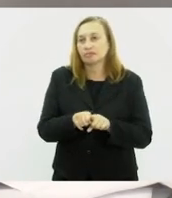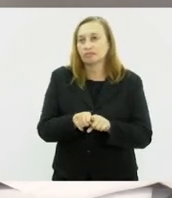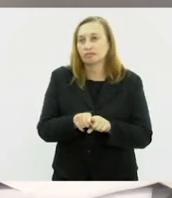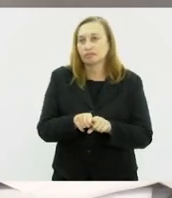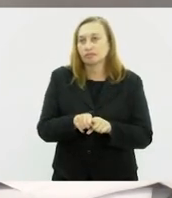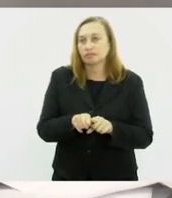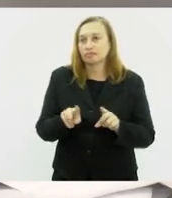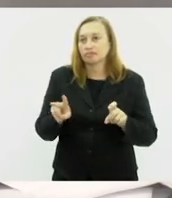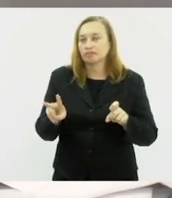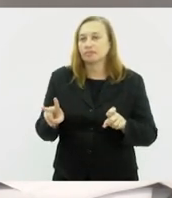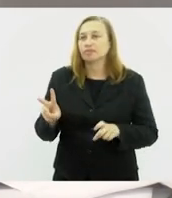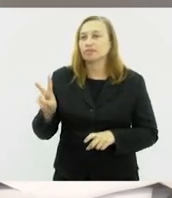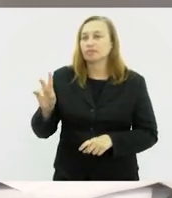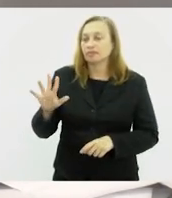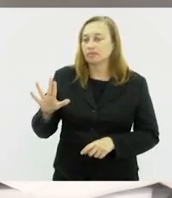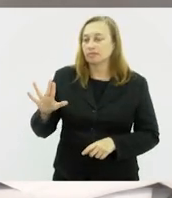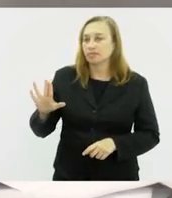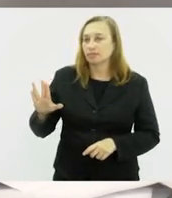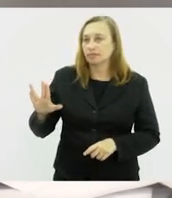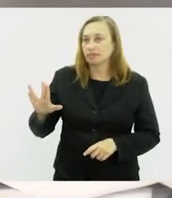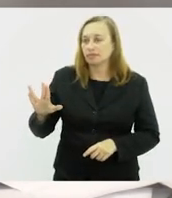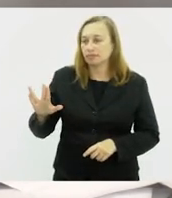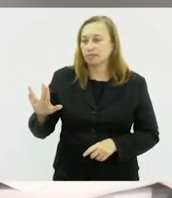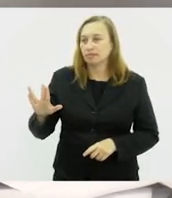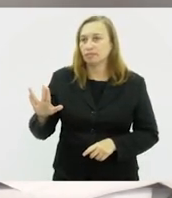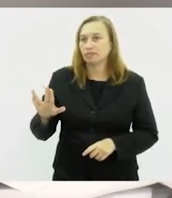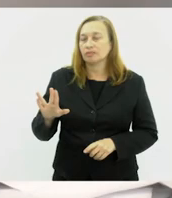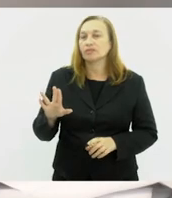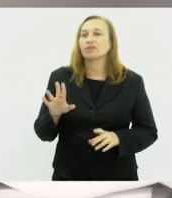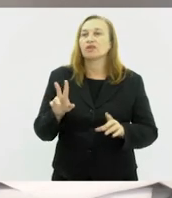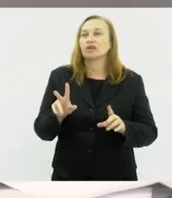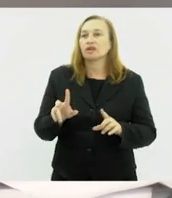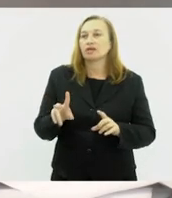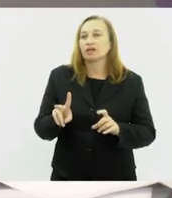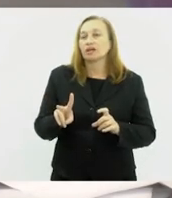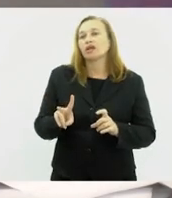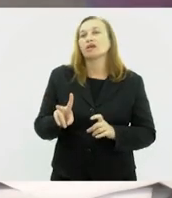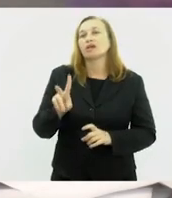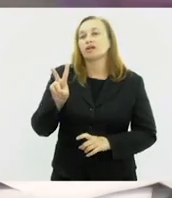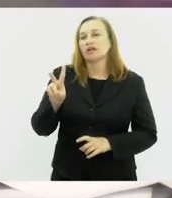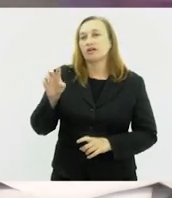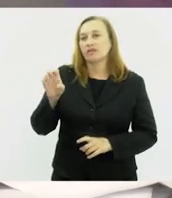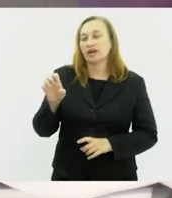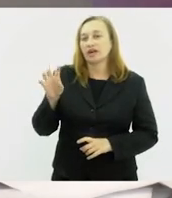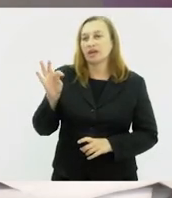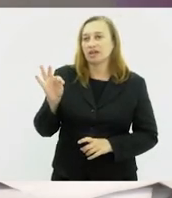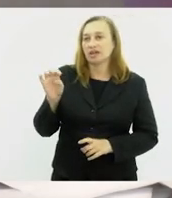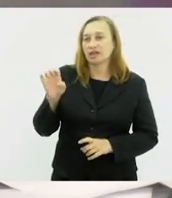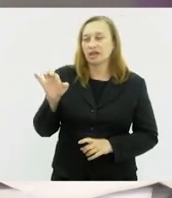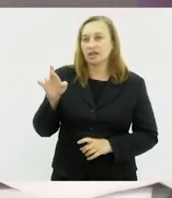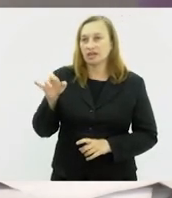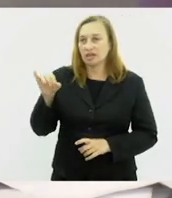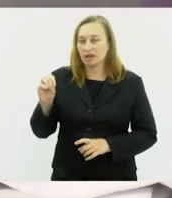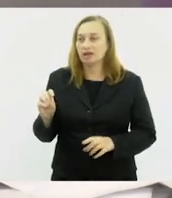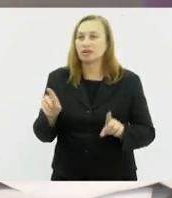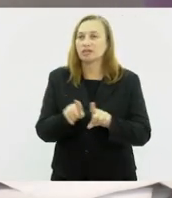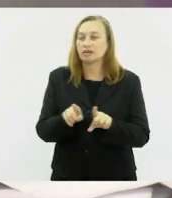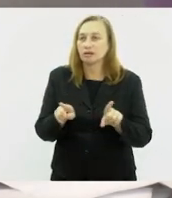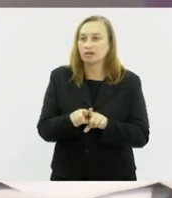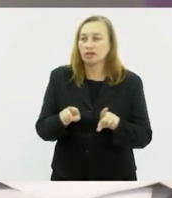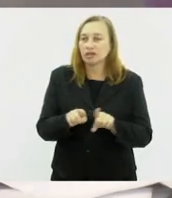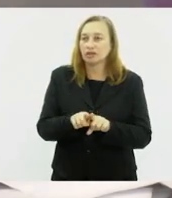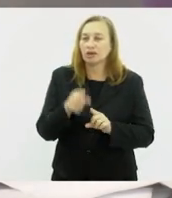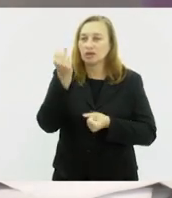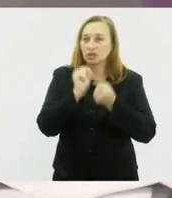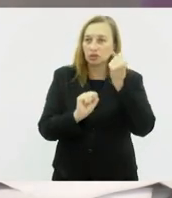cannabis na indústria e na agricultura são outros projetos também eu queria eu vou chamar aqui a a